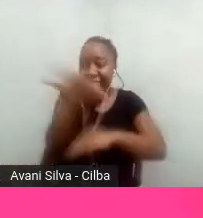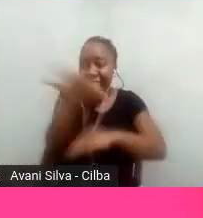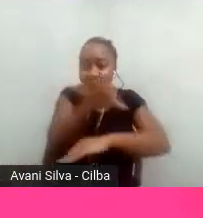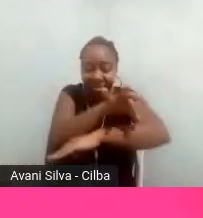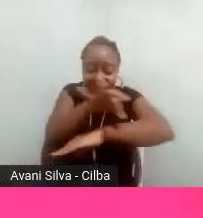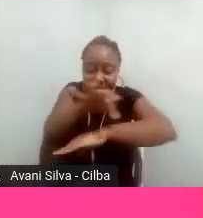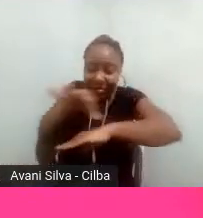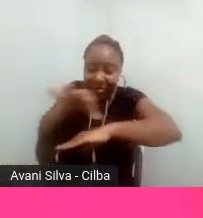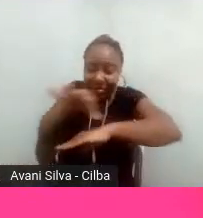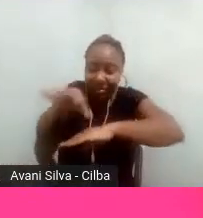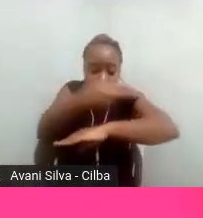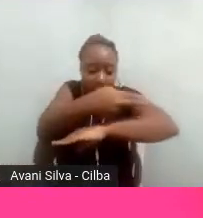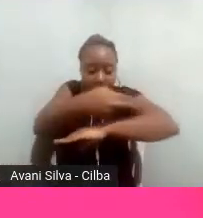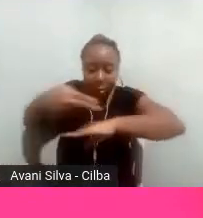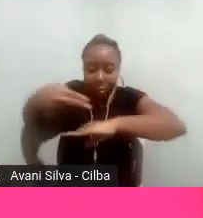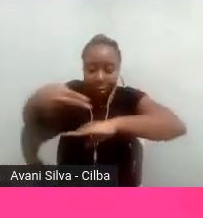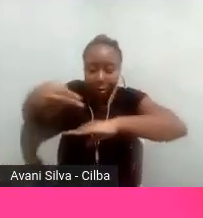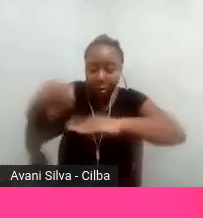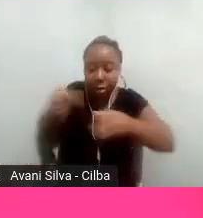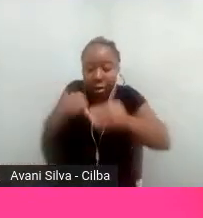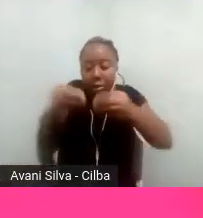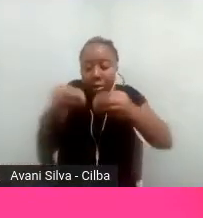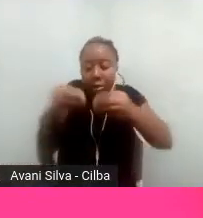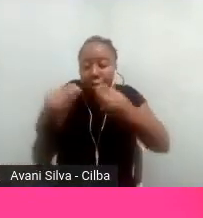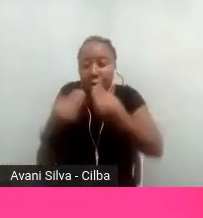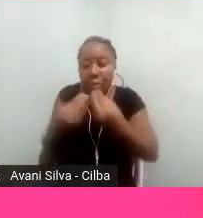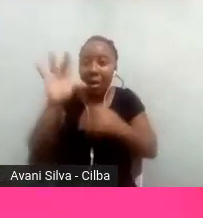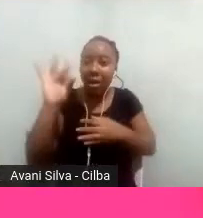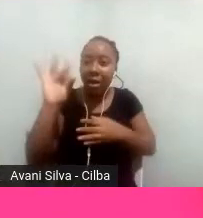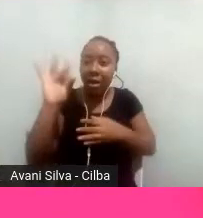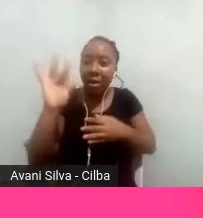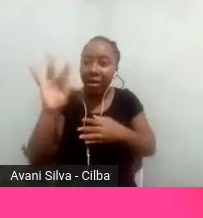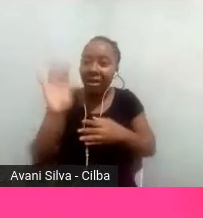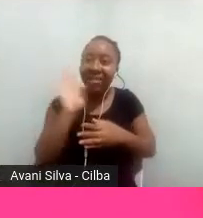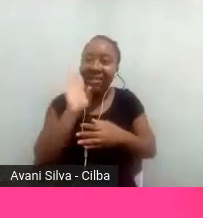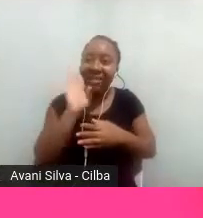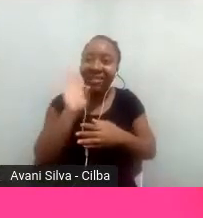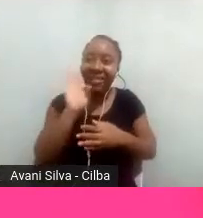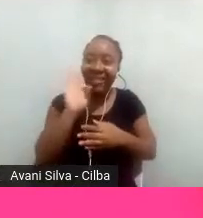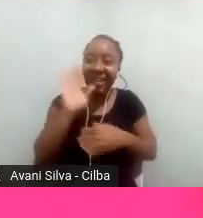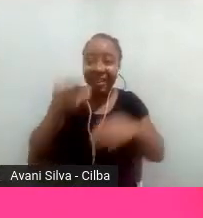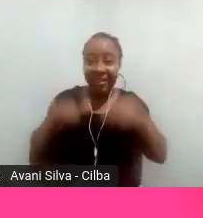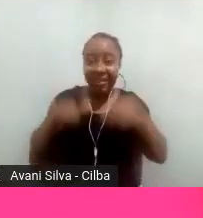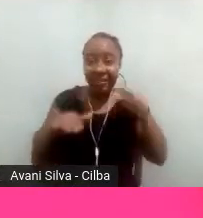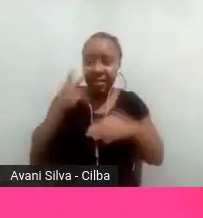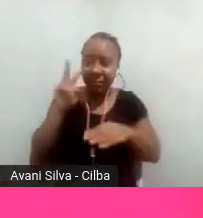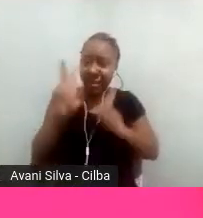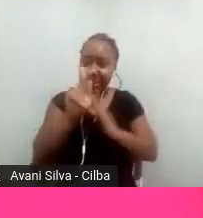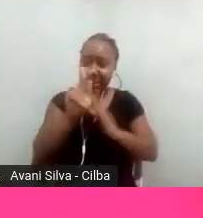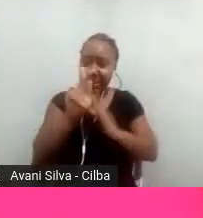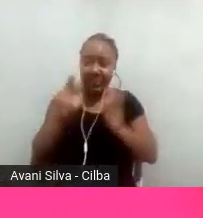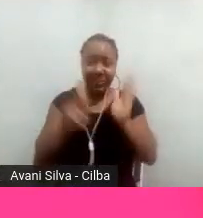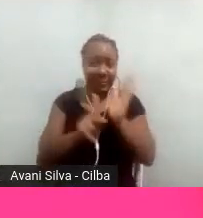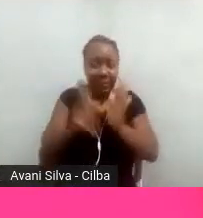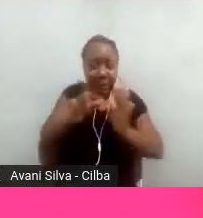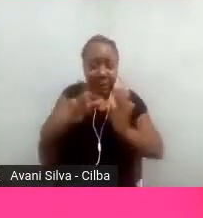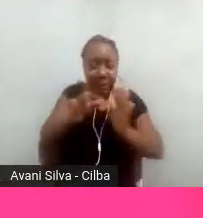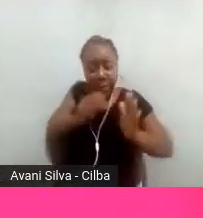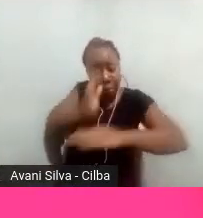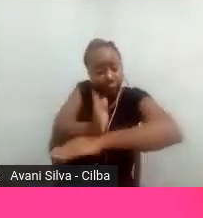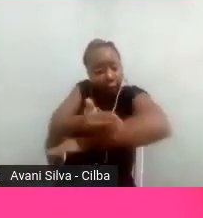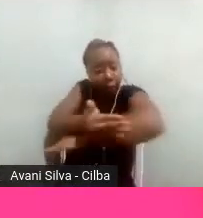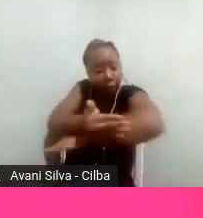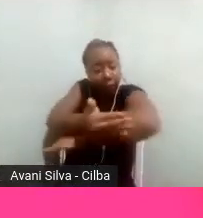colar. É bem interessante isso, porque às vezes a gente olha e pensa que é um projeto cheio de curvas, e não, ele